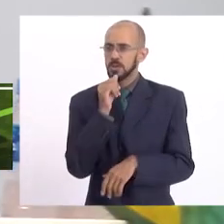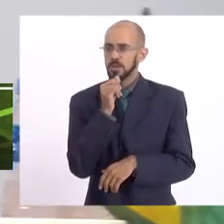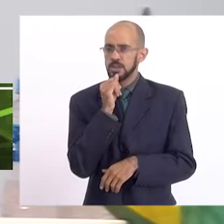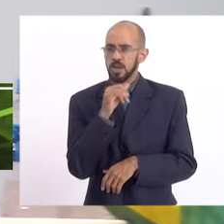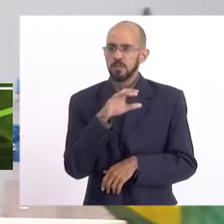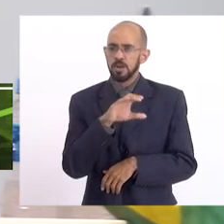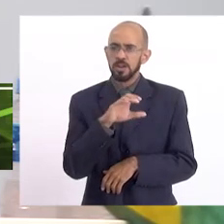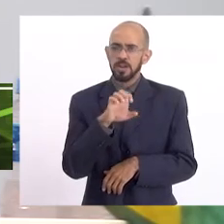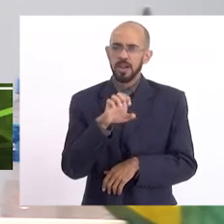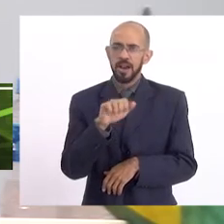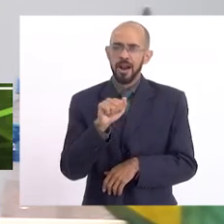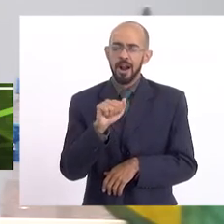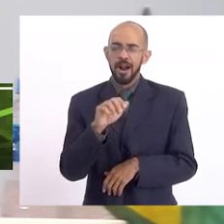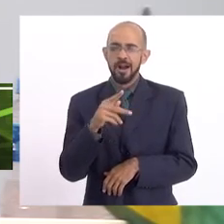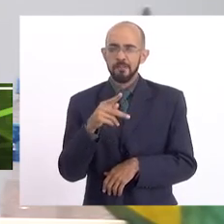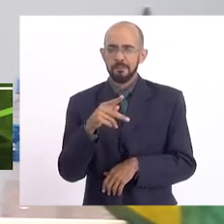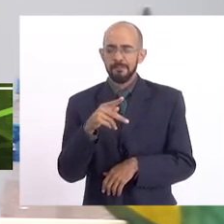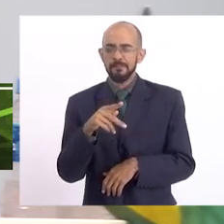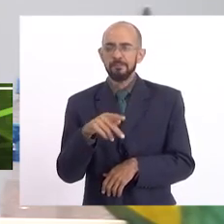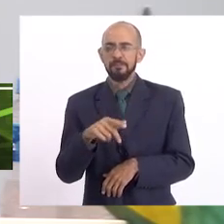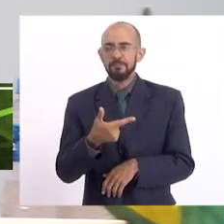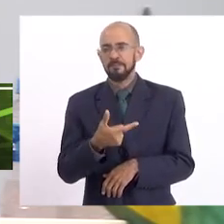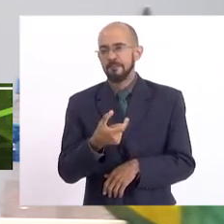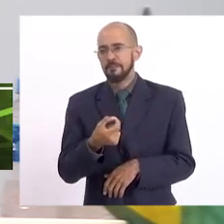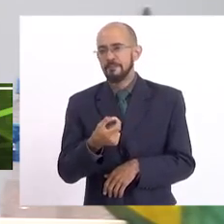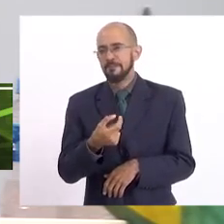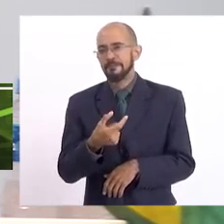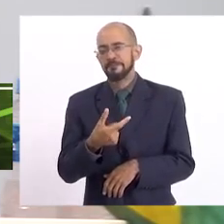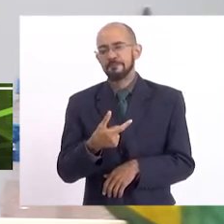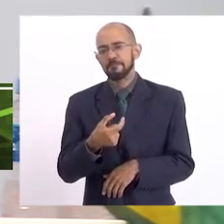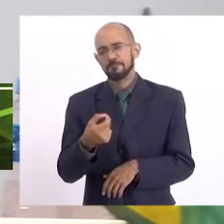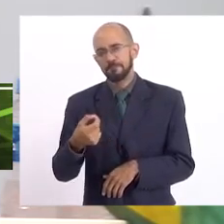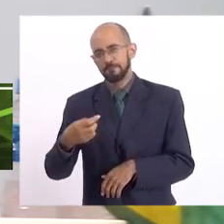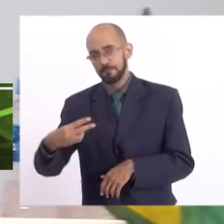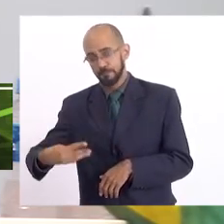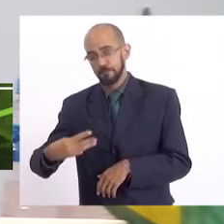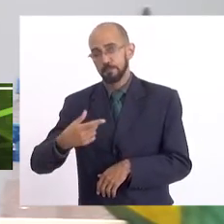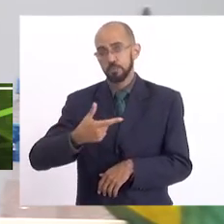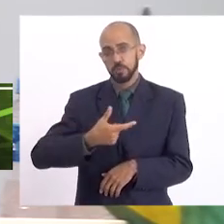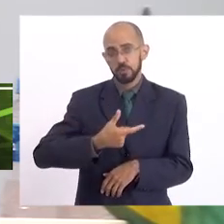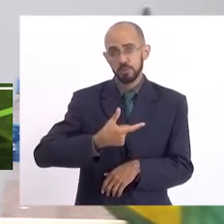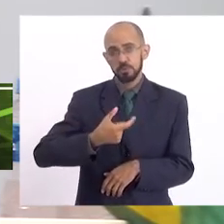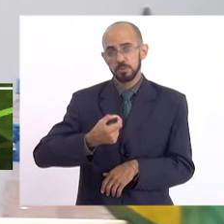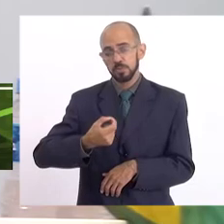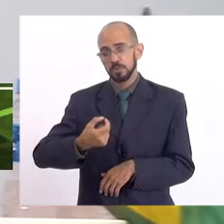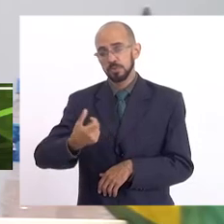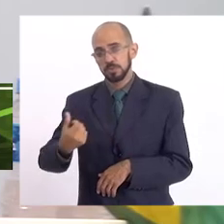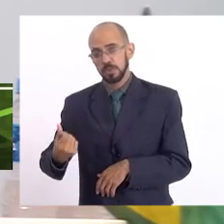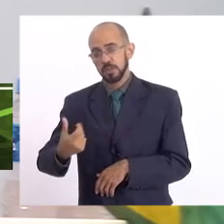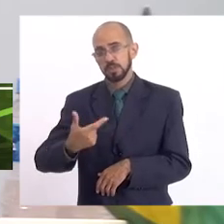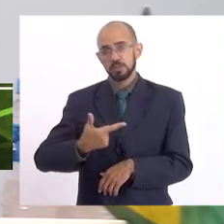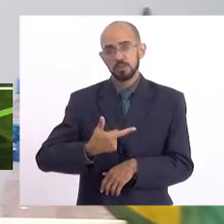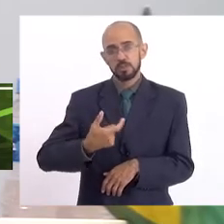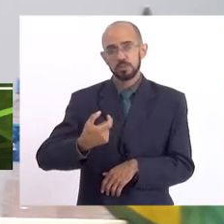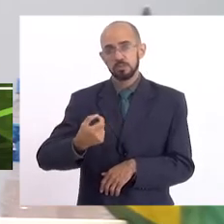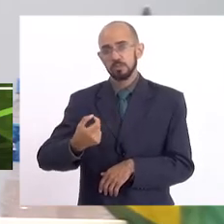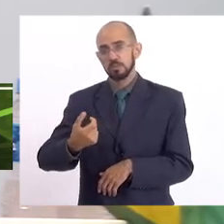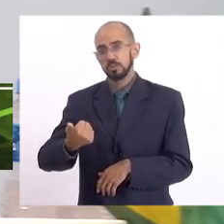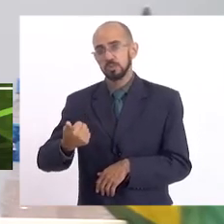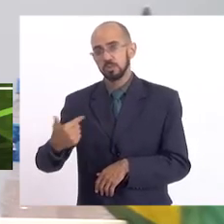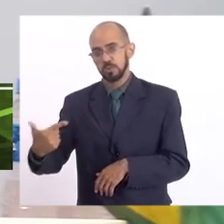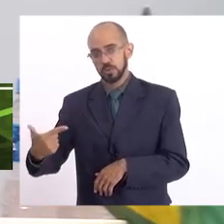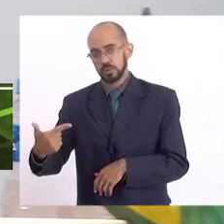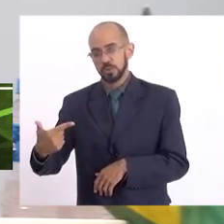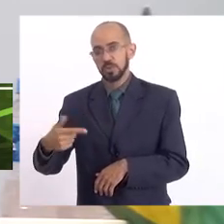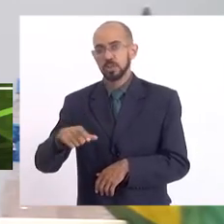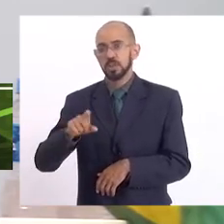caso clássico dos concursos, 2003, 2006, 2012. Há um ponto nesse processo de reestruturação do Estado,